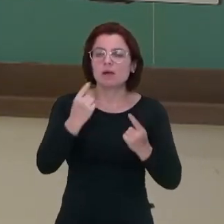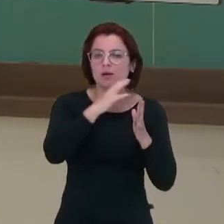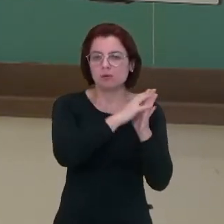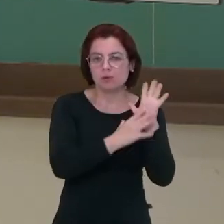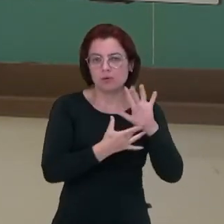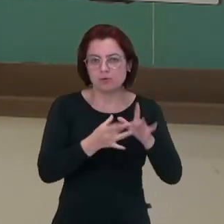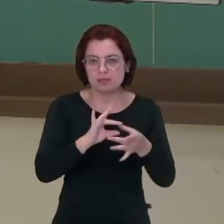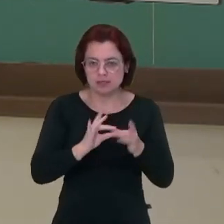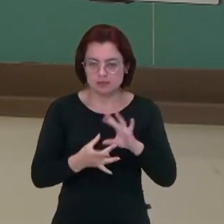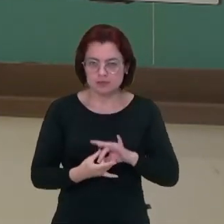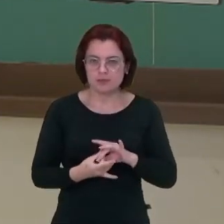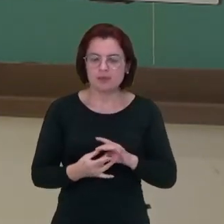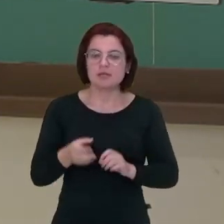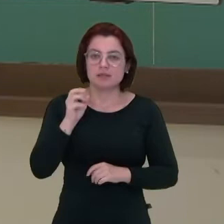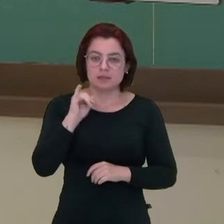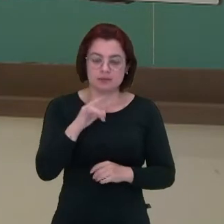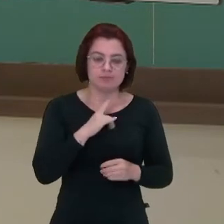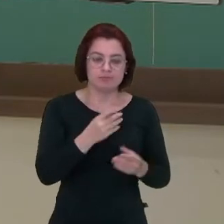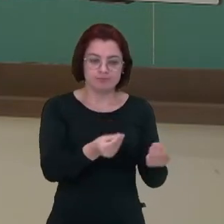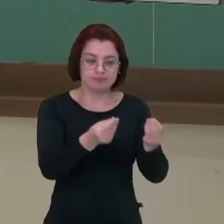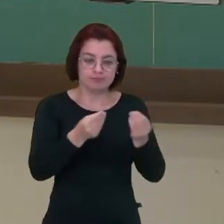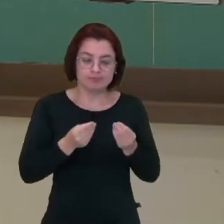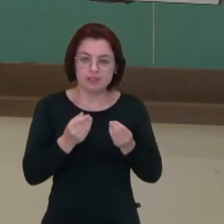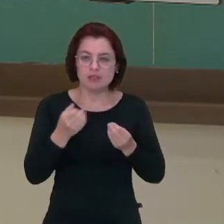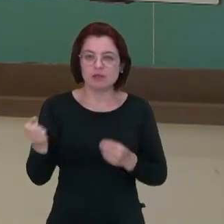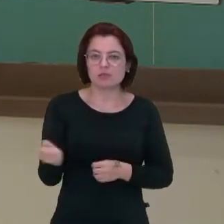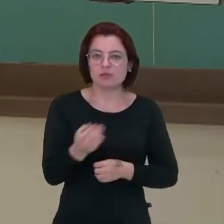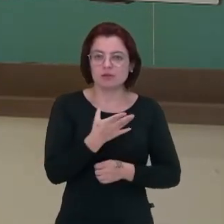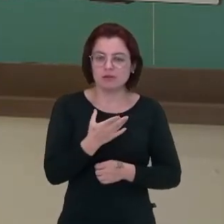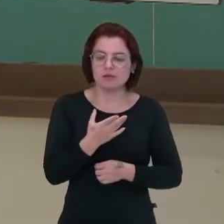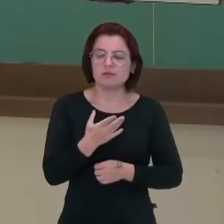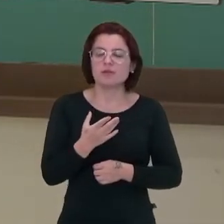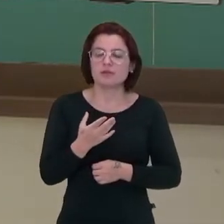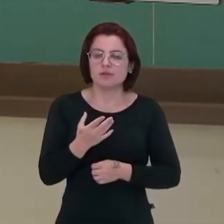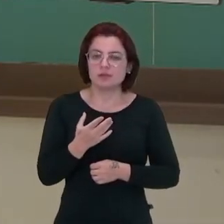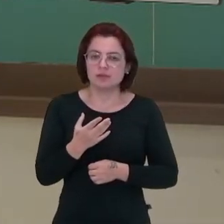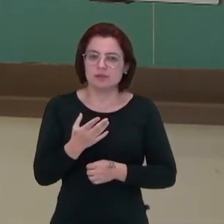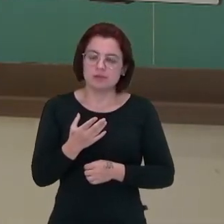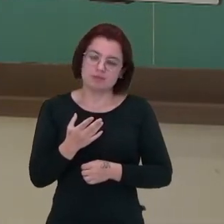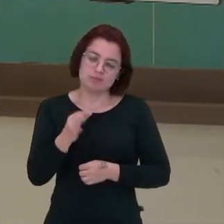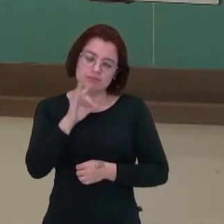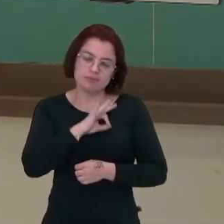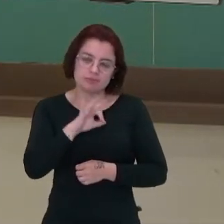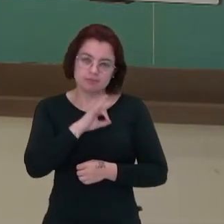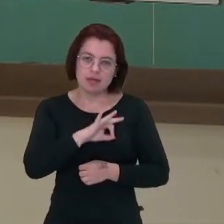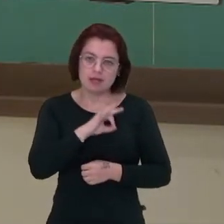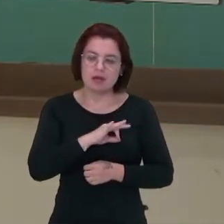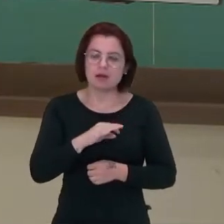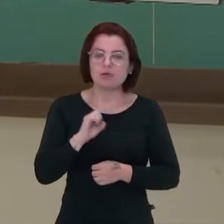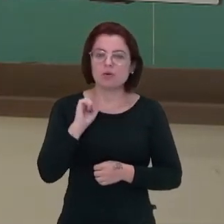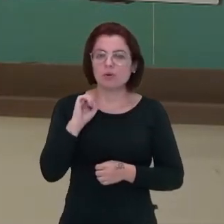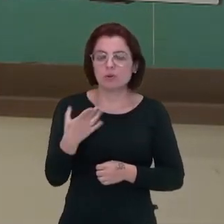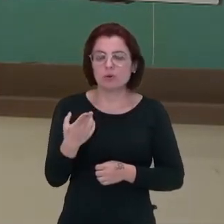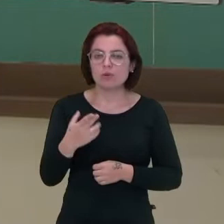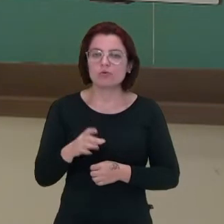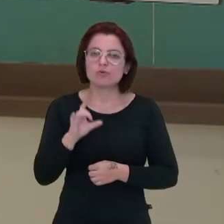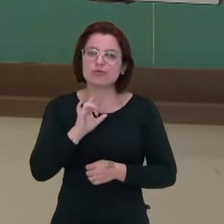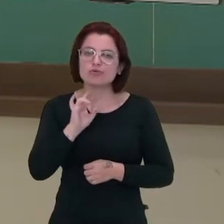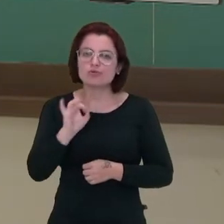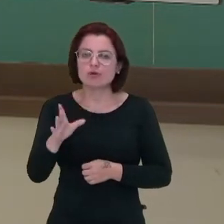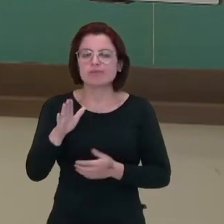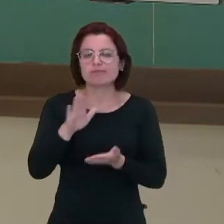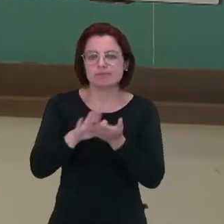Se ele vai trazer novos dividendos, ou seja, novos ativos, ou ele só está sendo